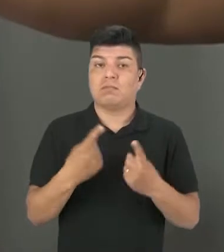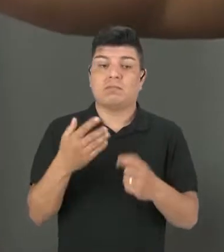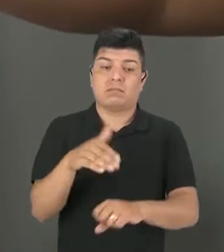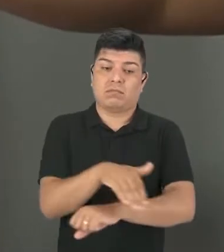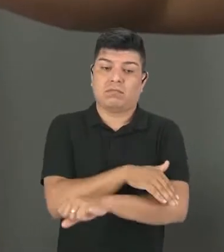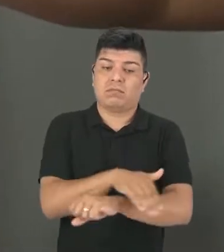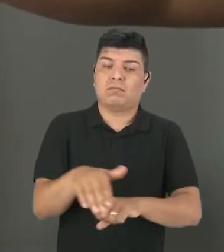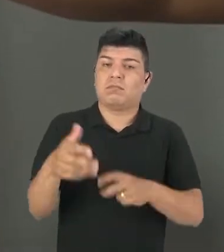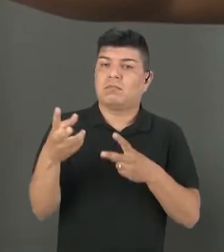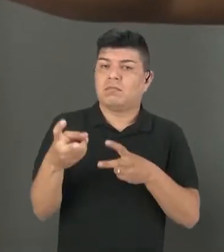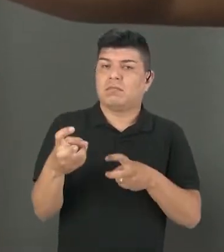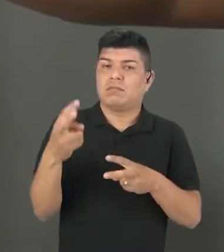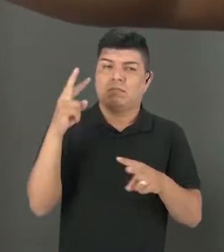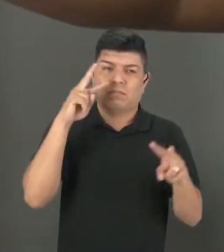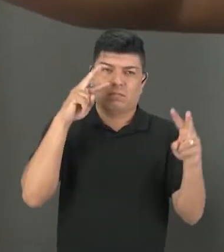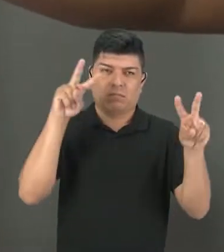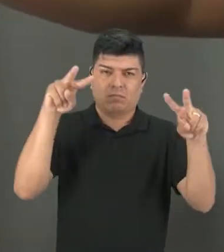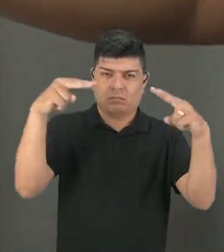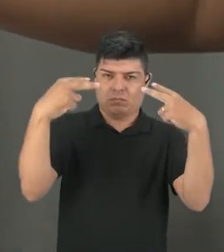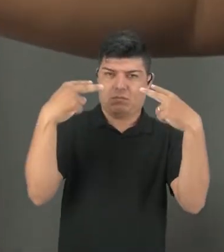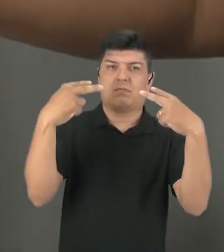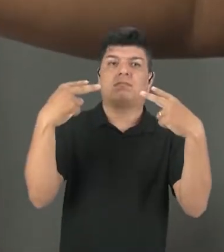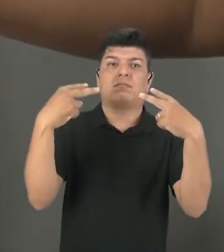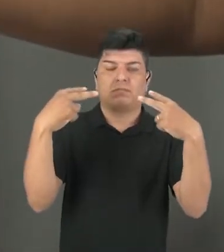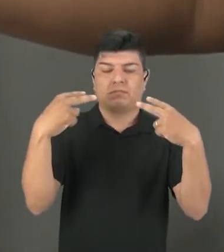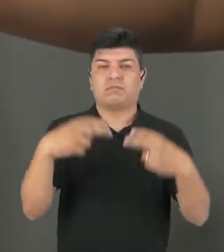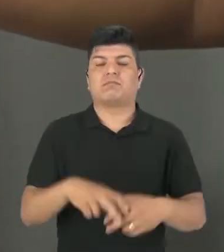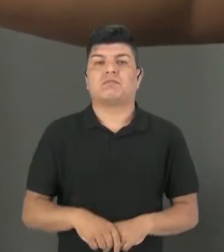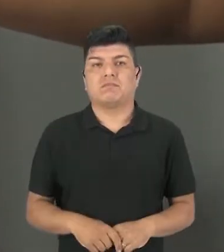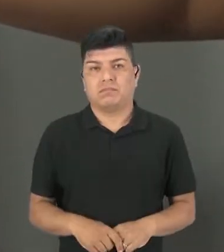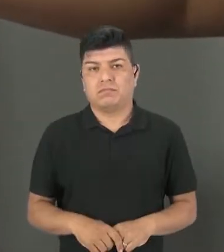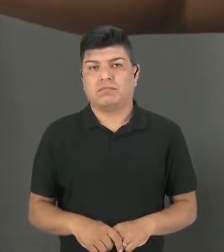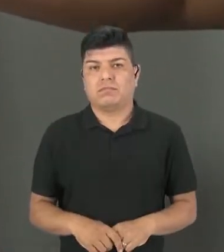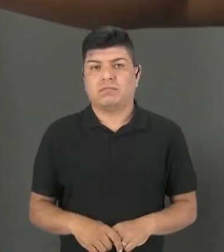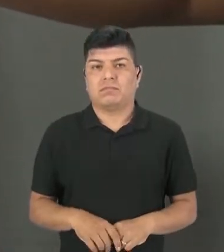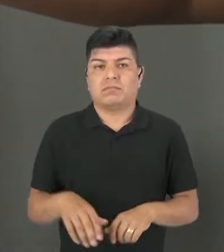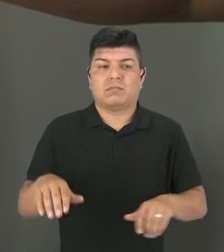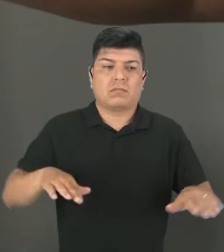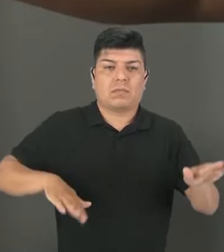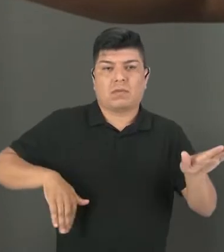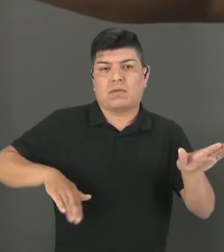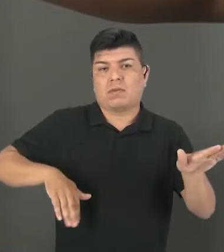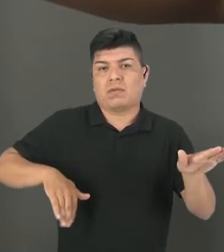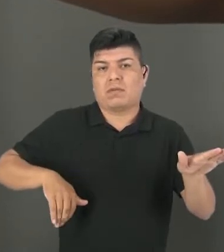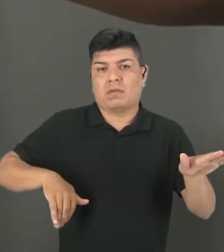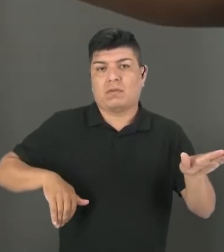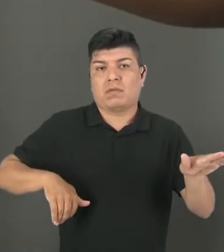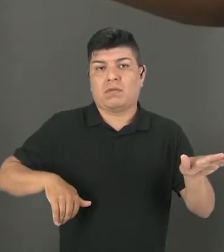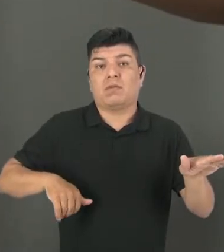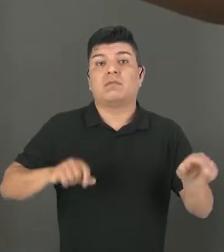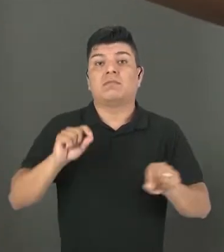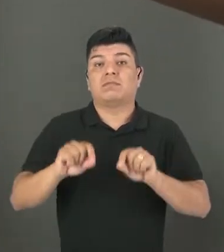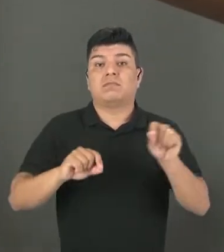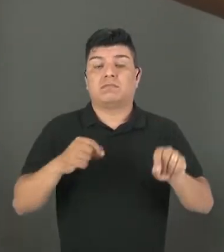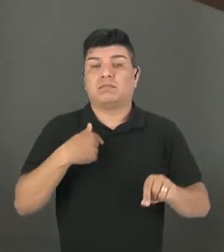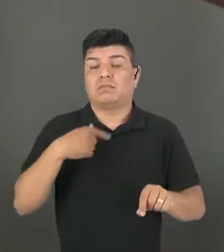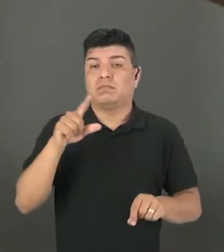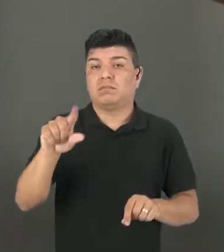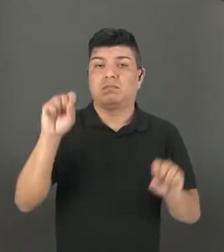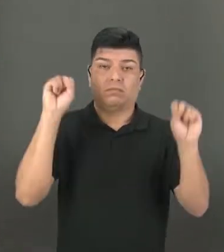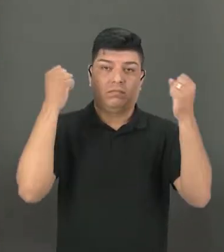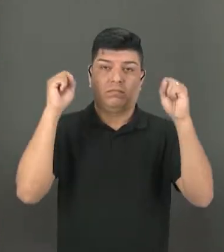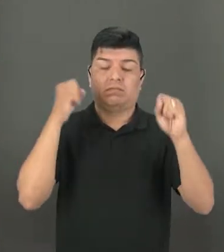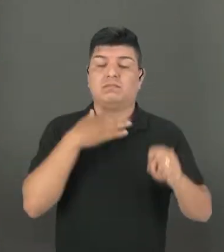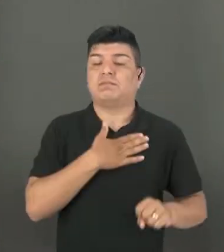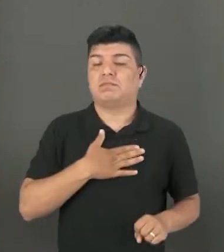gente percebe os olhos, diz. Nadar é uma das atividades favoritas de